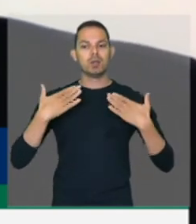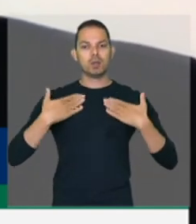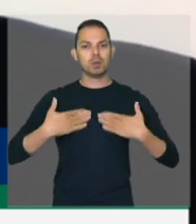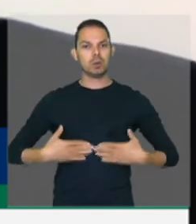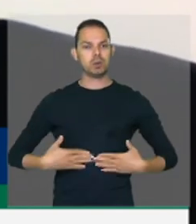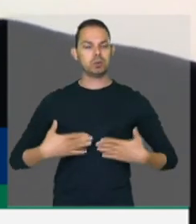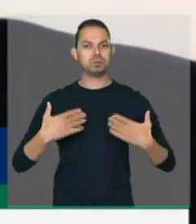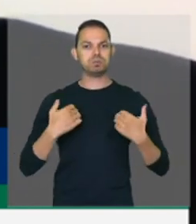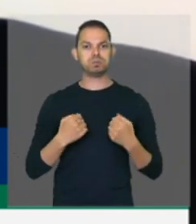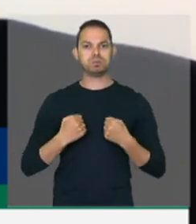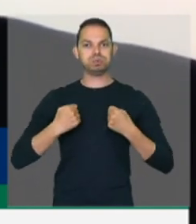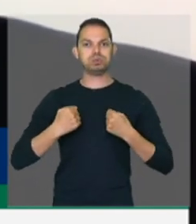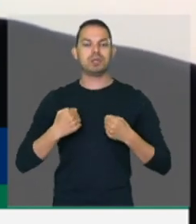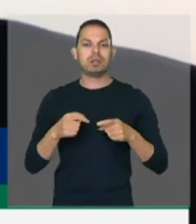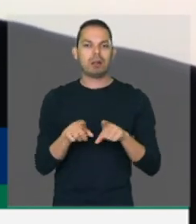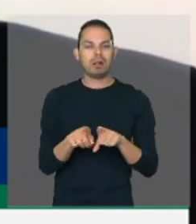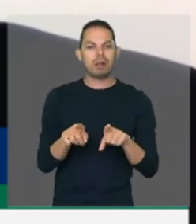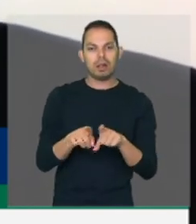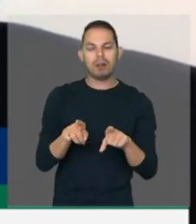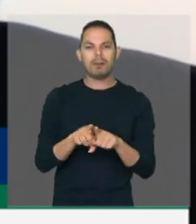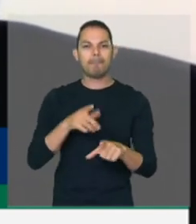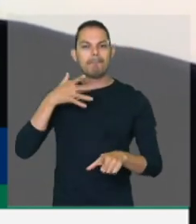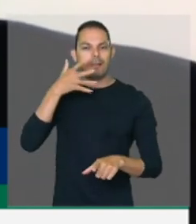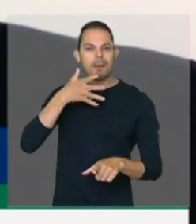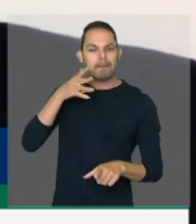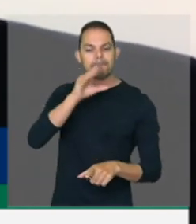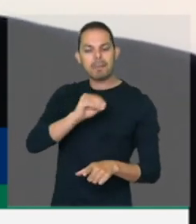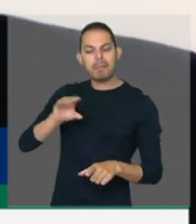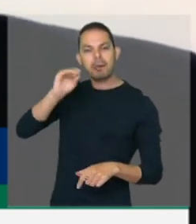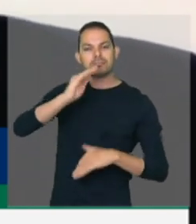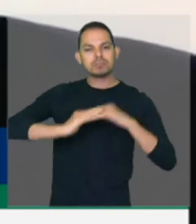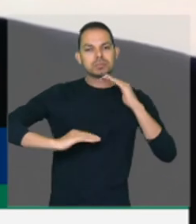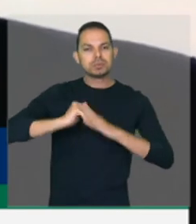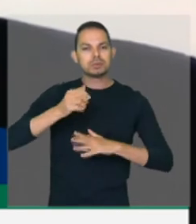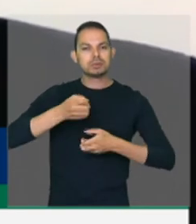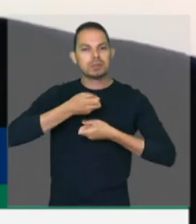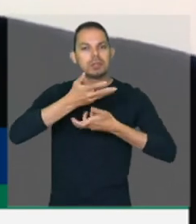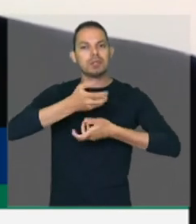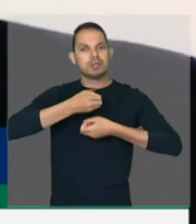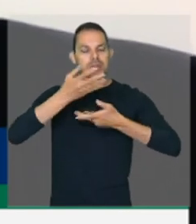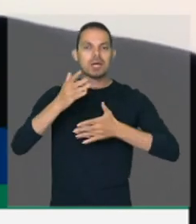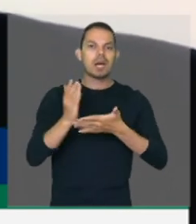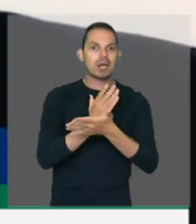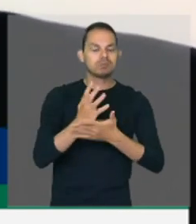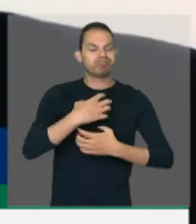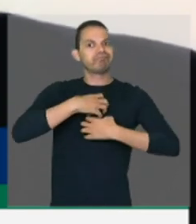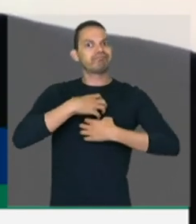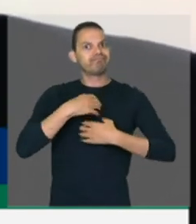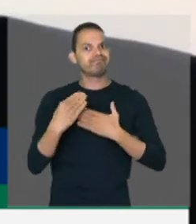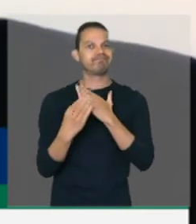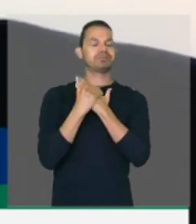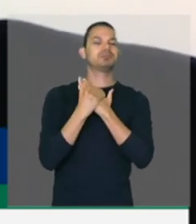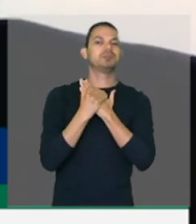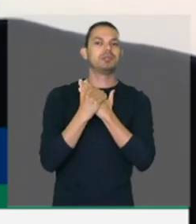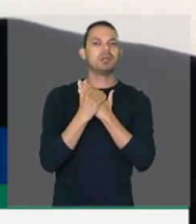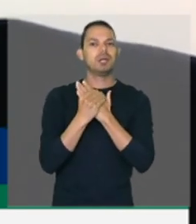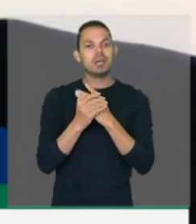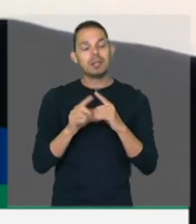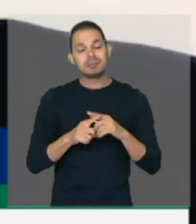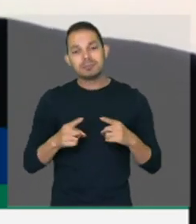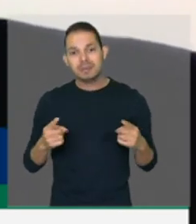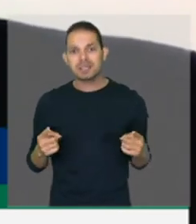adotados pelo deputado Daniel Silveira. Mas, ainda assim, nada disso